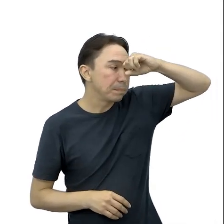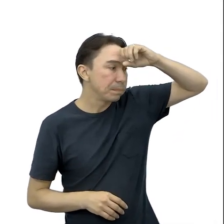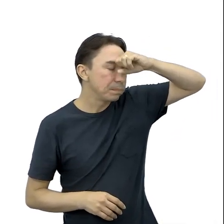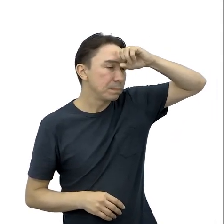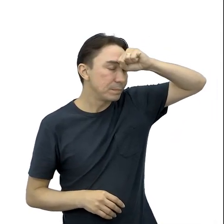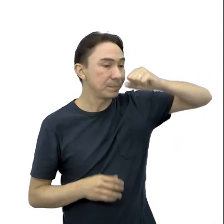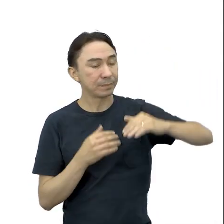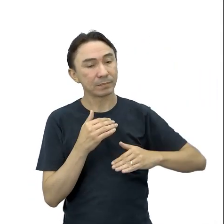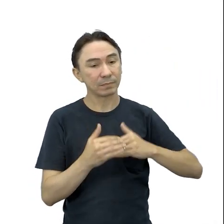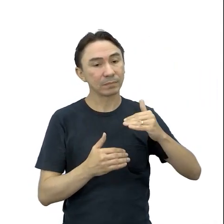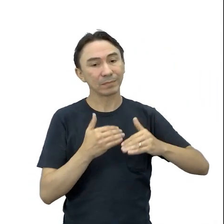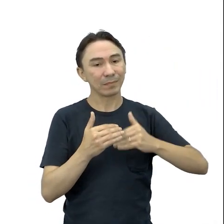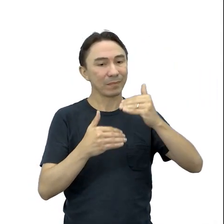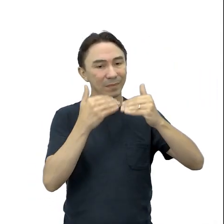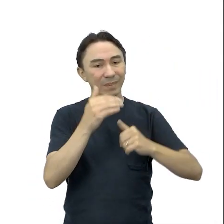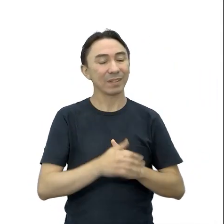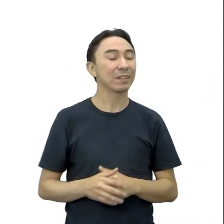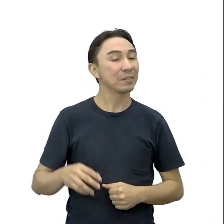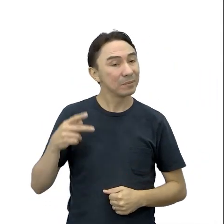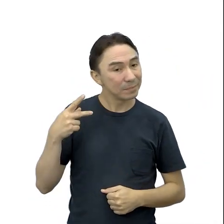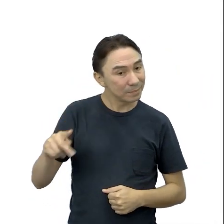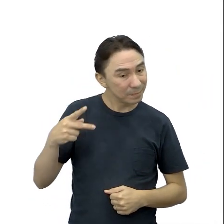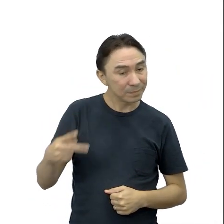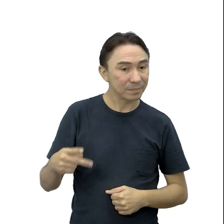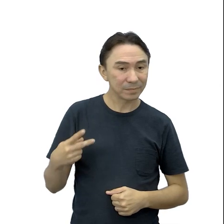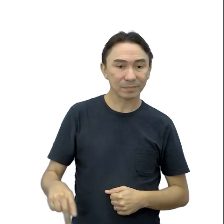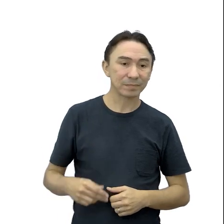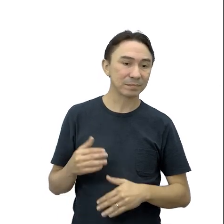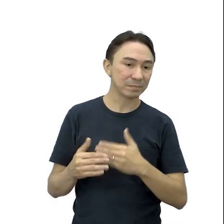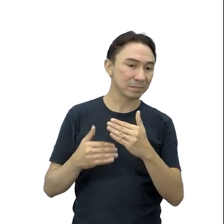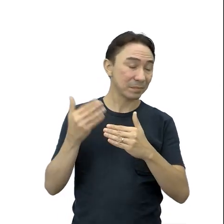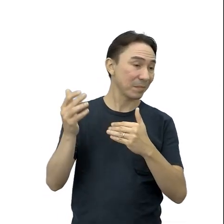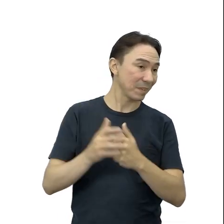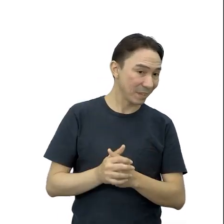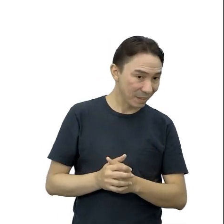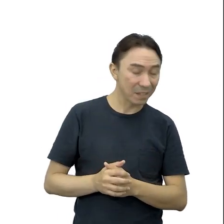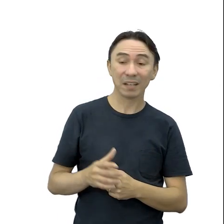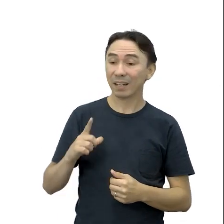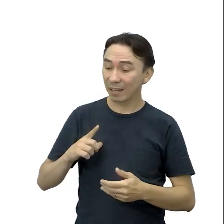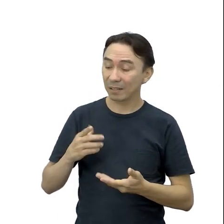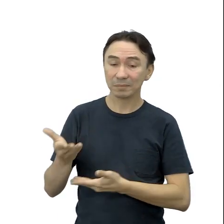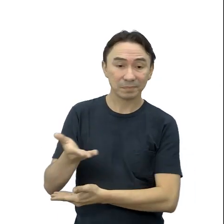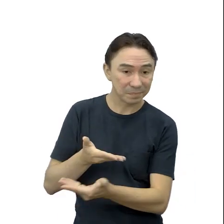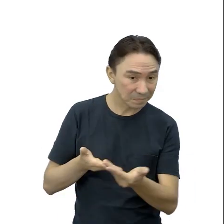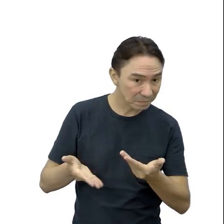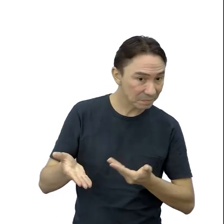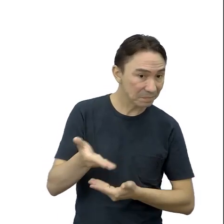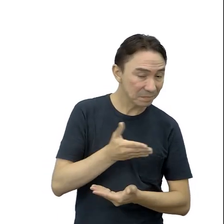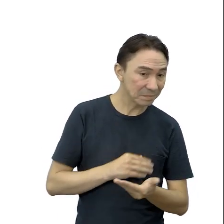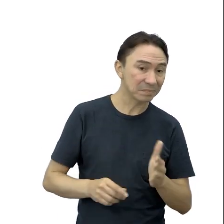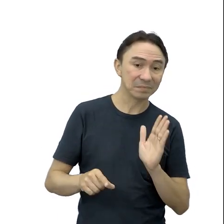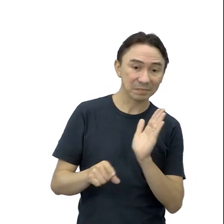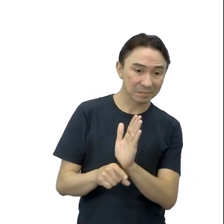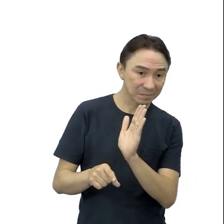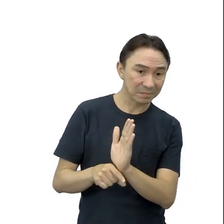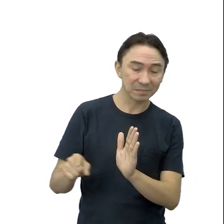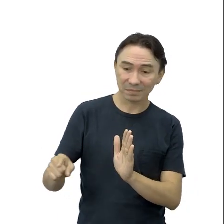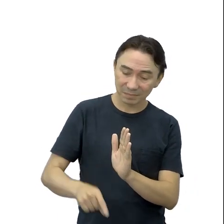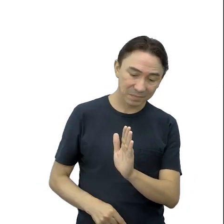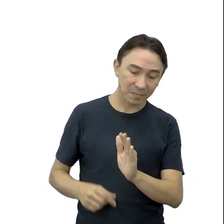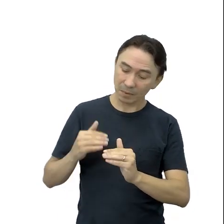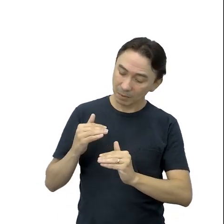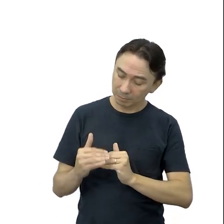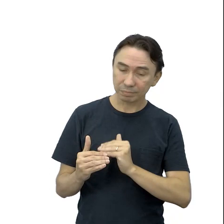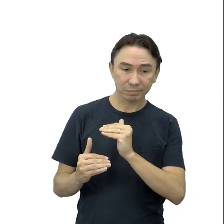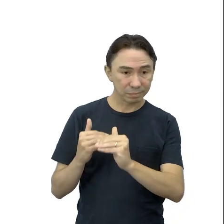fazer um percurso para o aluno se desenvolver, ela é interativa, ela incentiva o processo evolutivo da aprendizagem. Nós